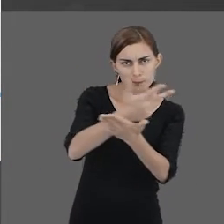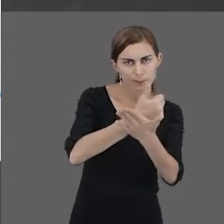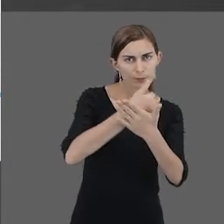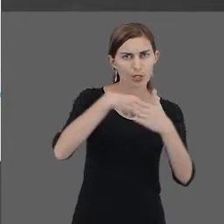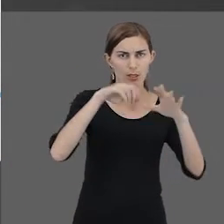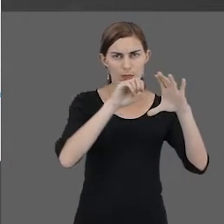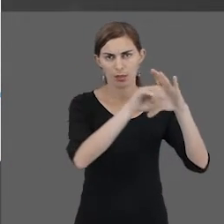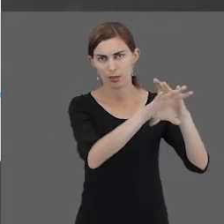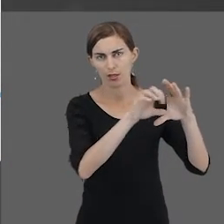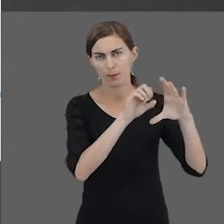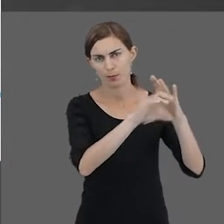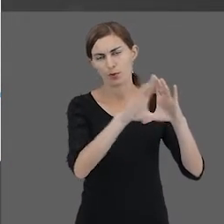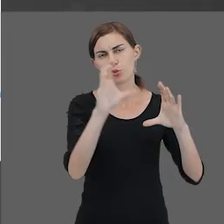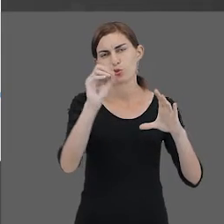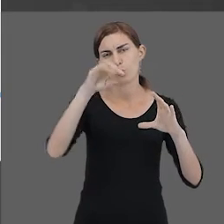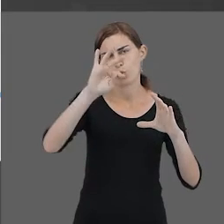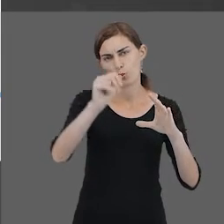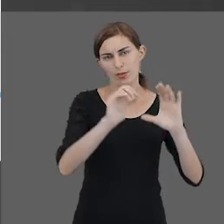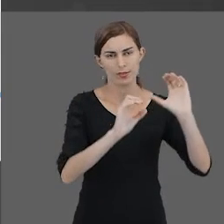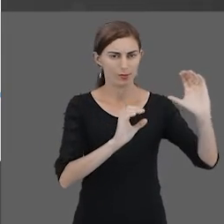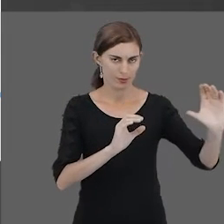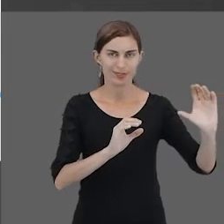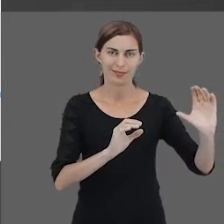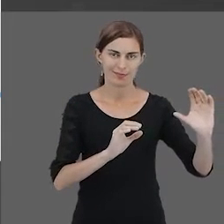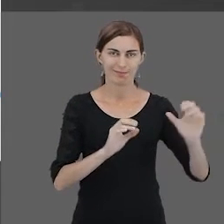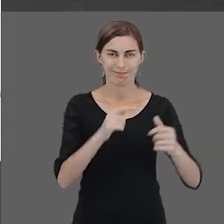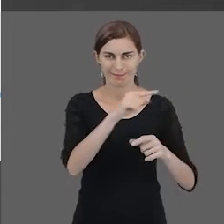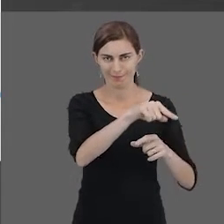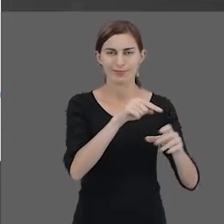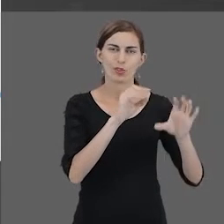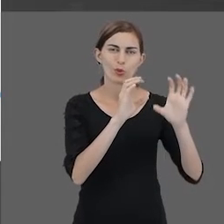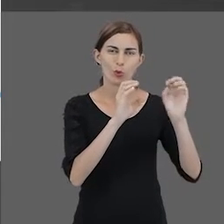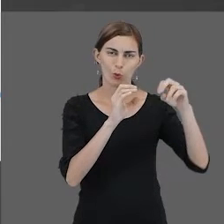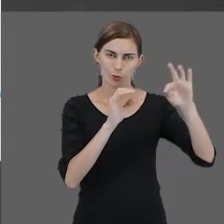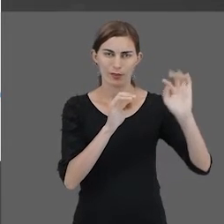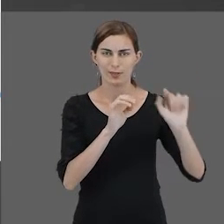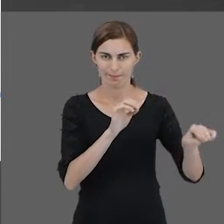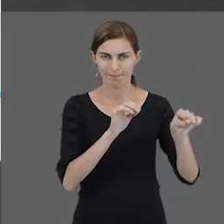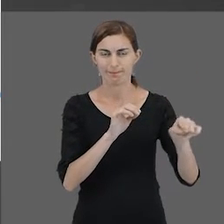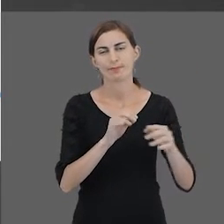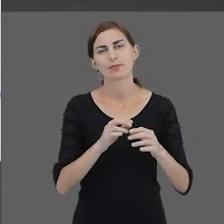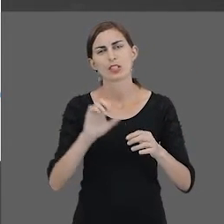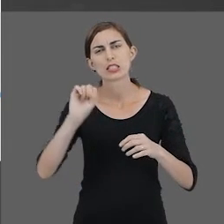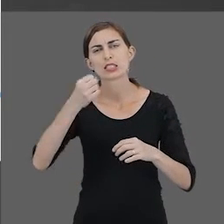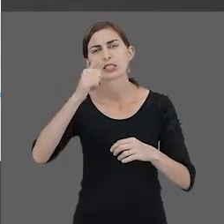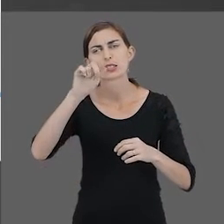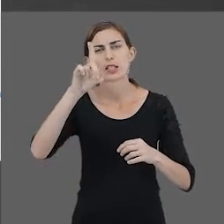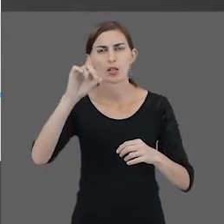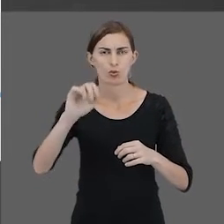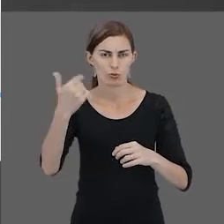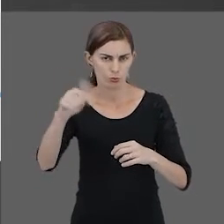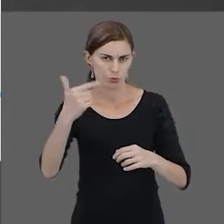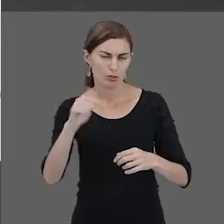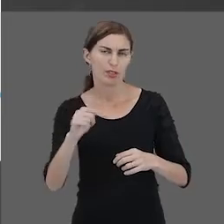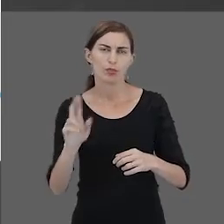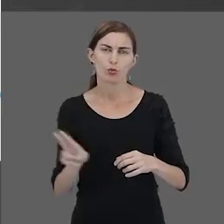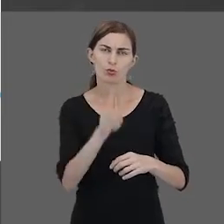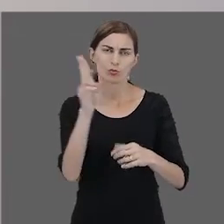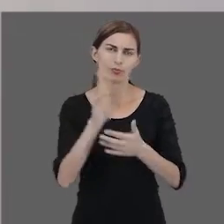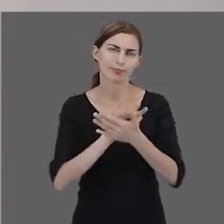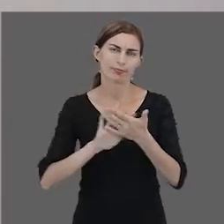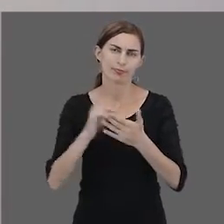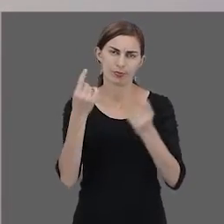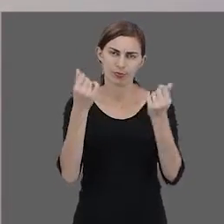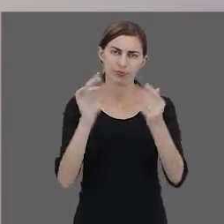depósitos efetuados na conta C, da unidade gestora concedente, quando não houver saldo não utilizado, tá?